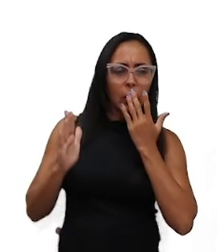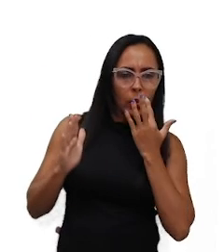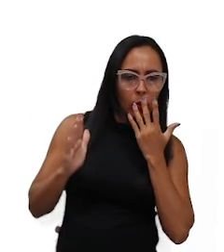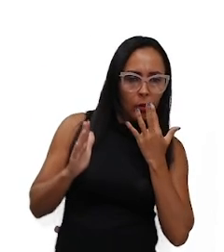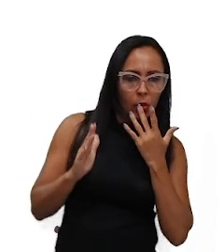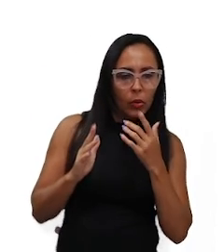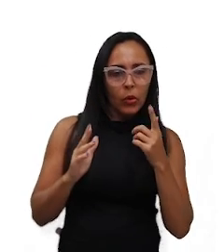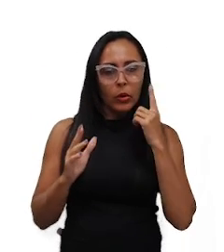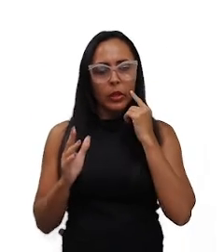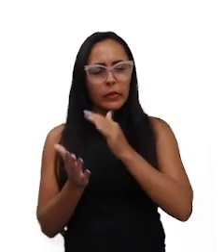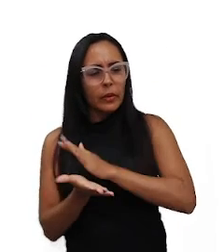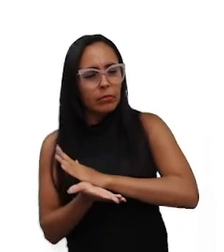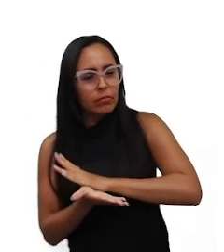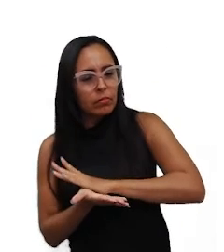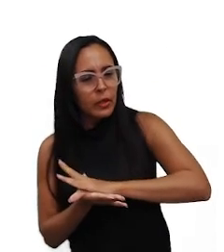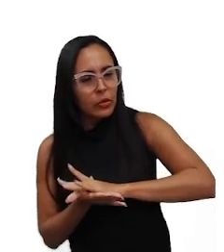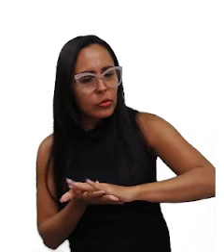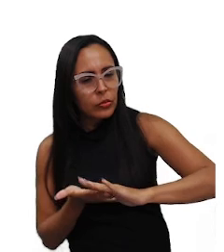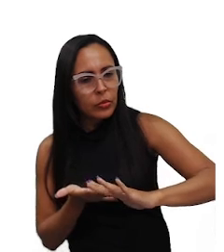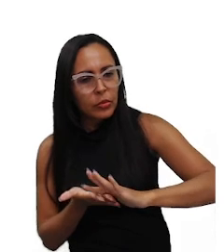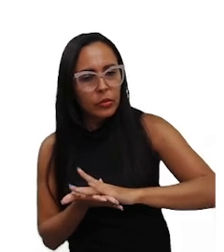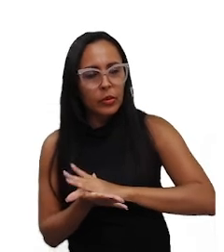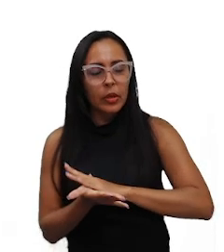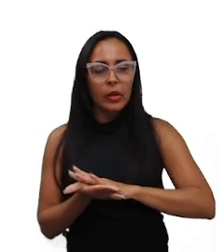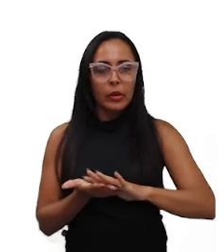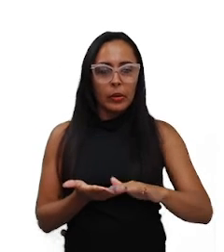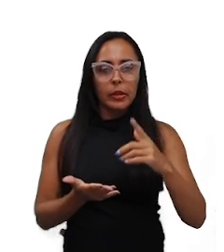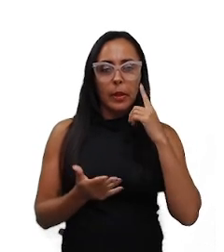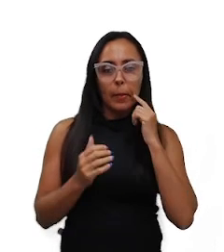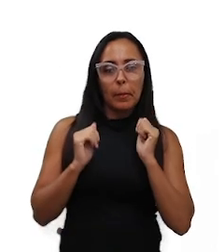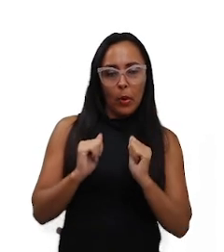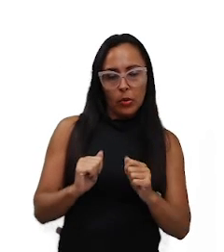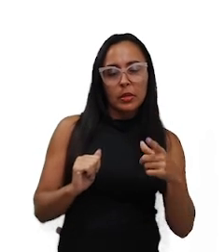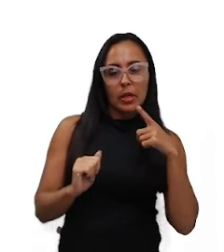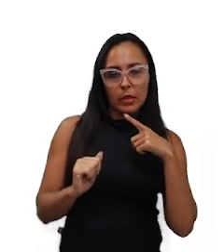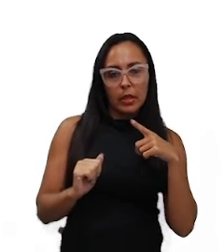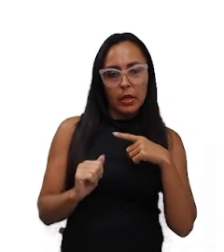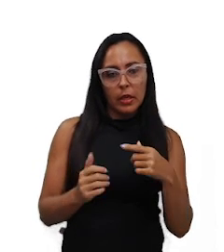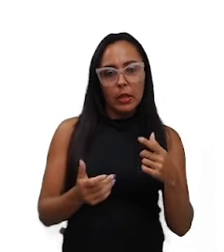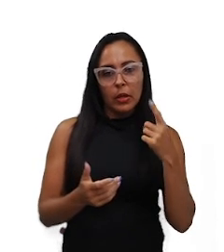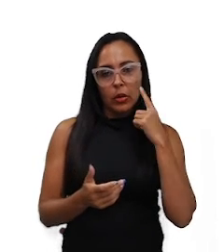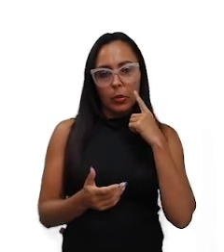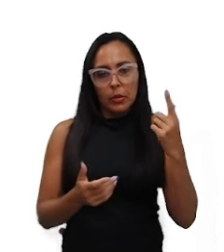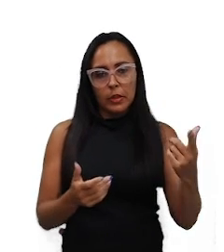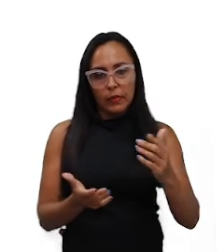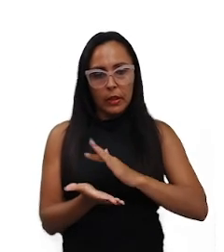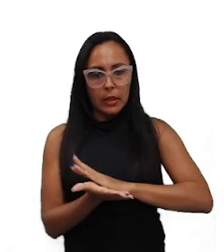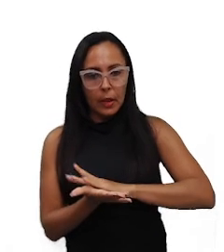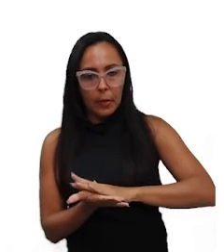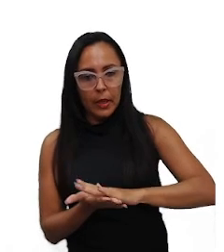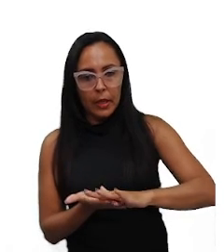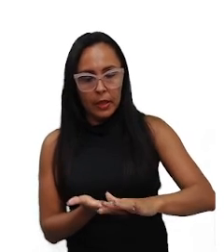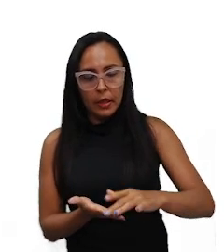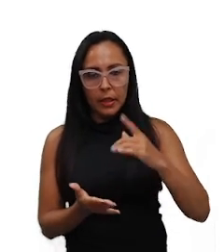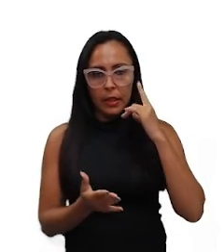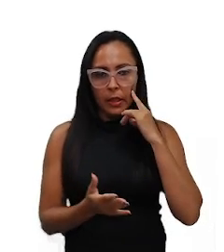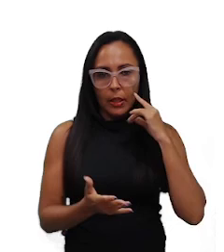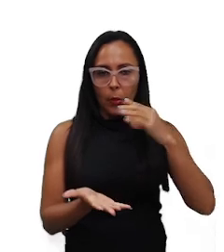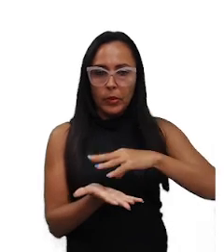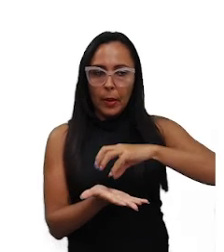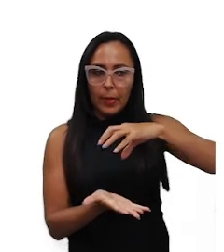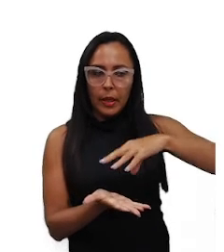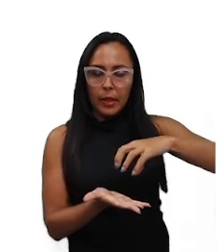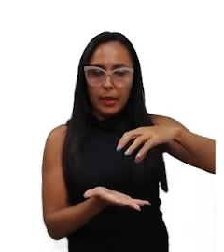as texturas do que possa entrar na decoração, como revestimento de piso, um tapete,